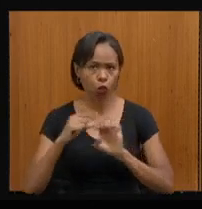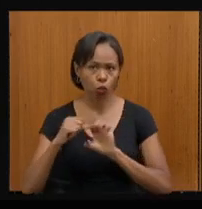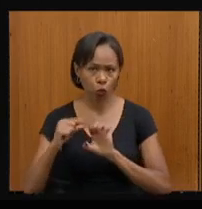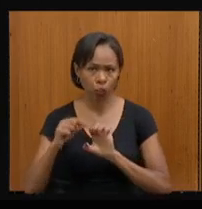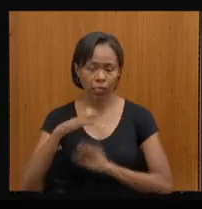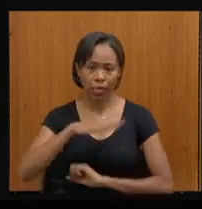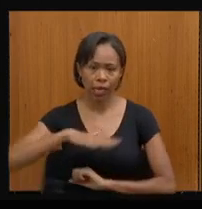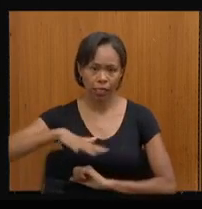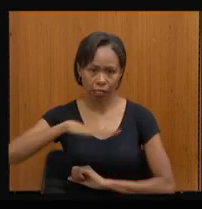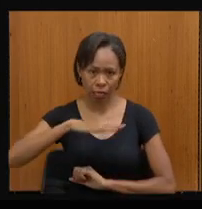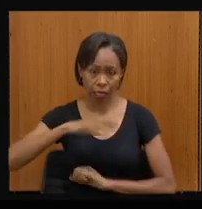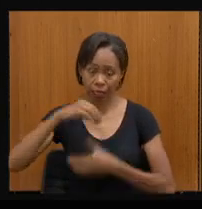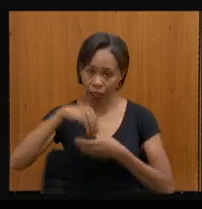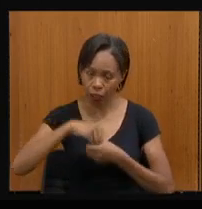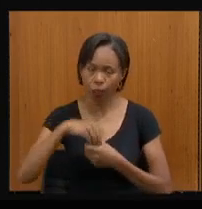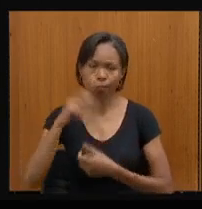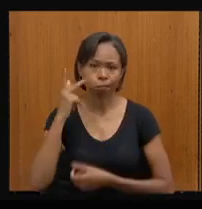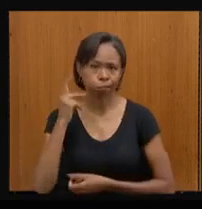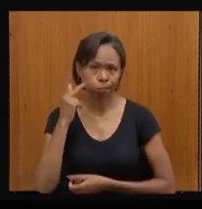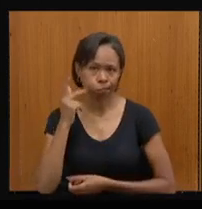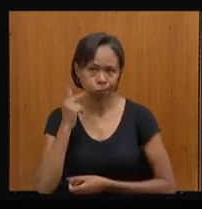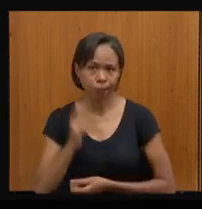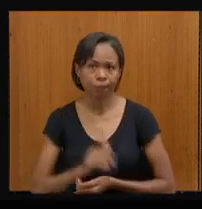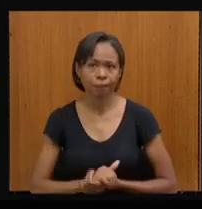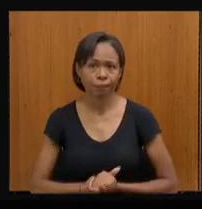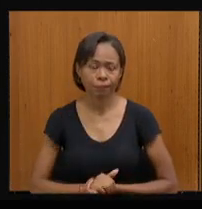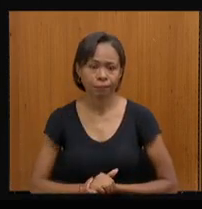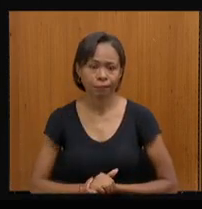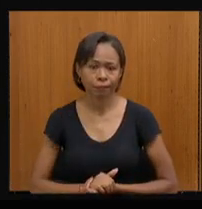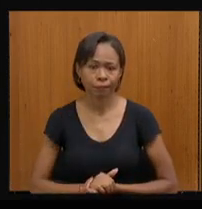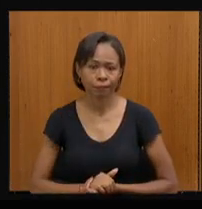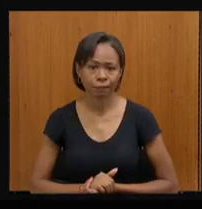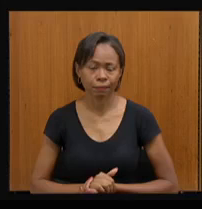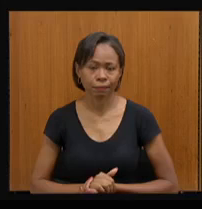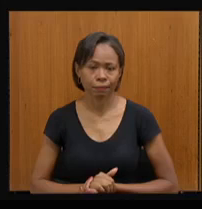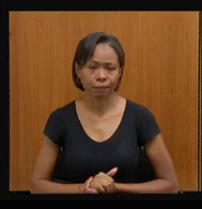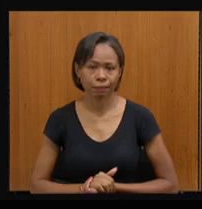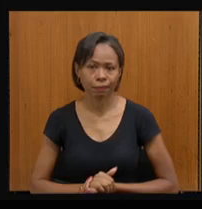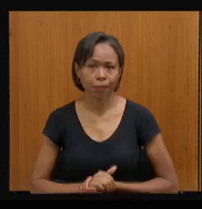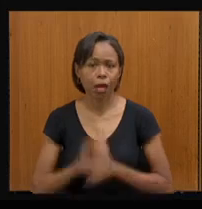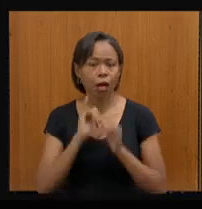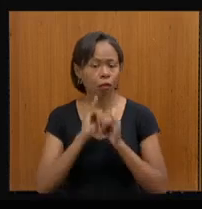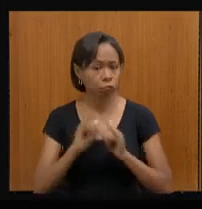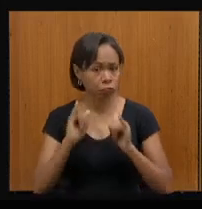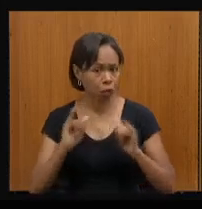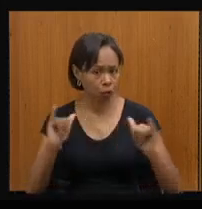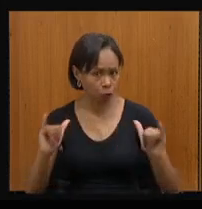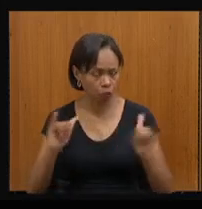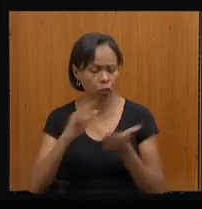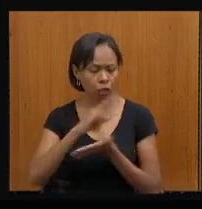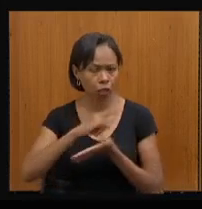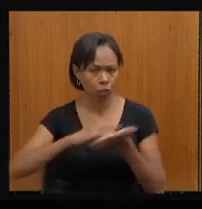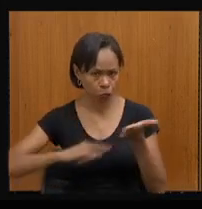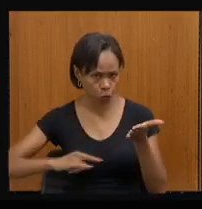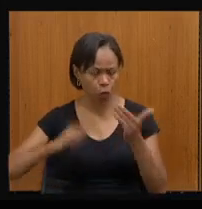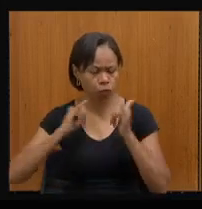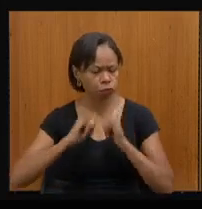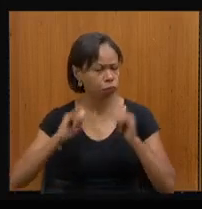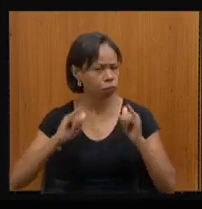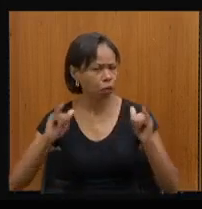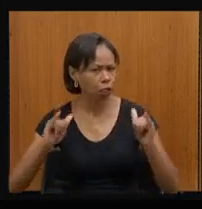segmento no Ceará então com a divulgação desse memorando de entendimento hora já